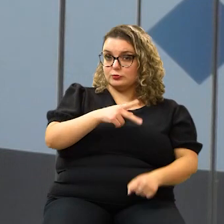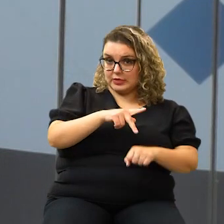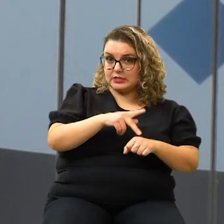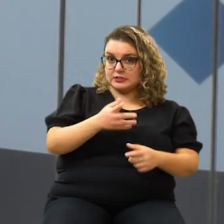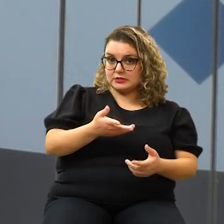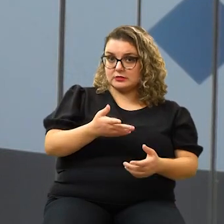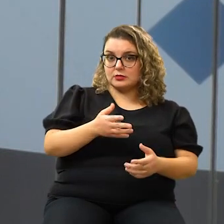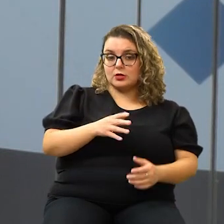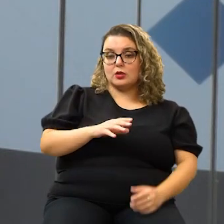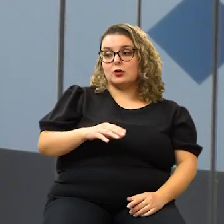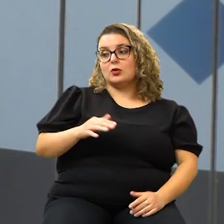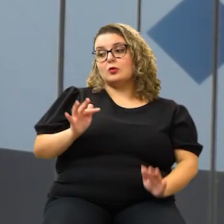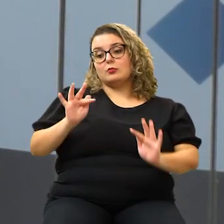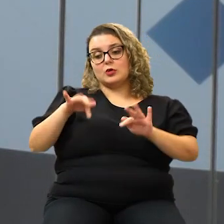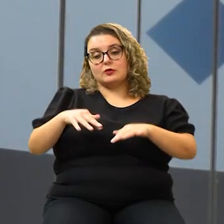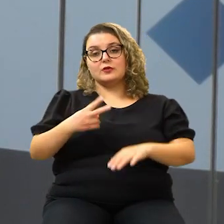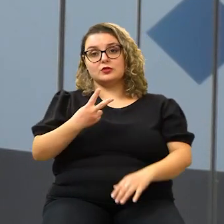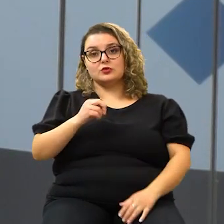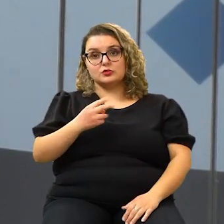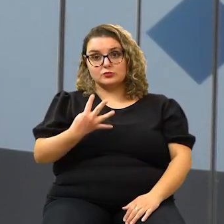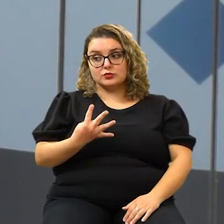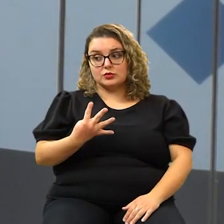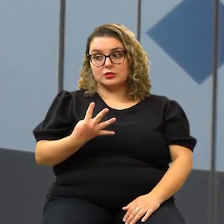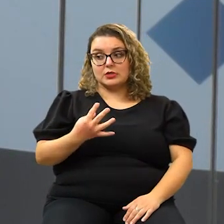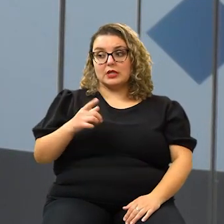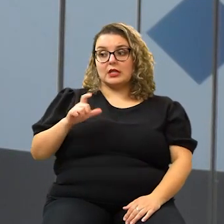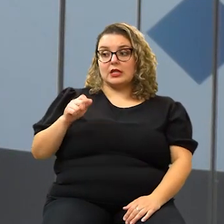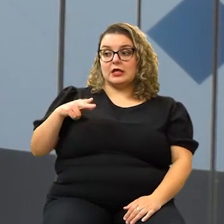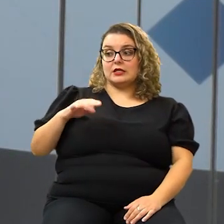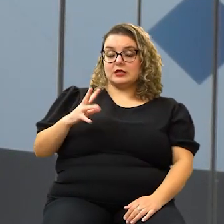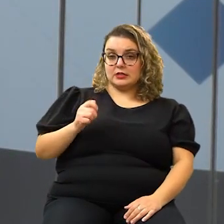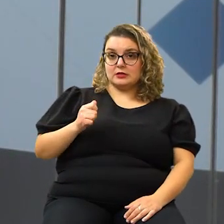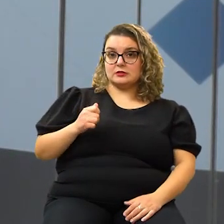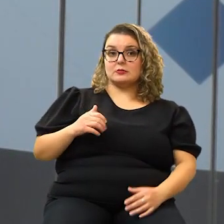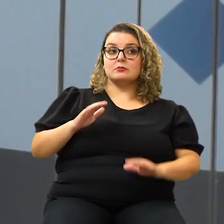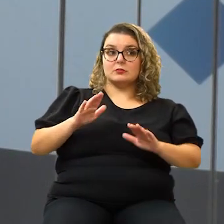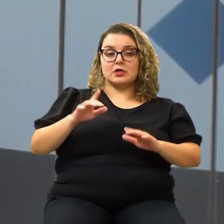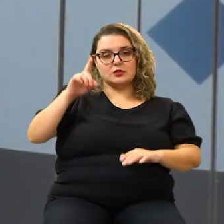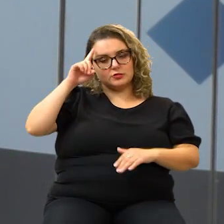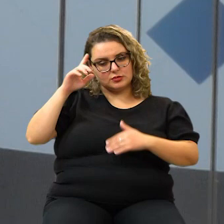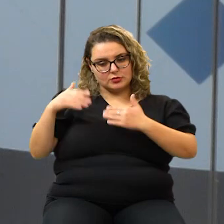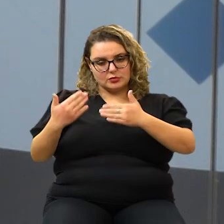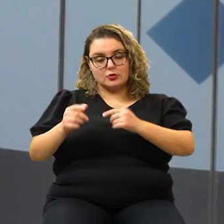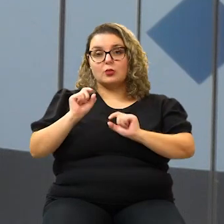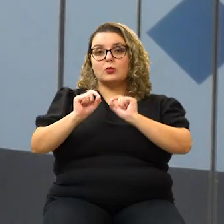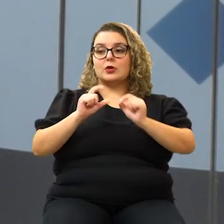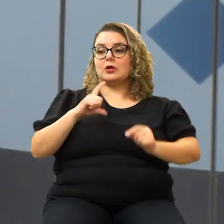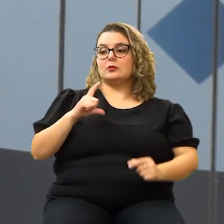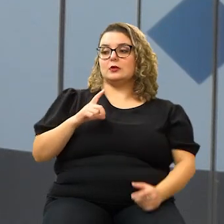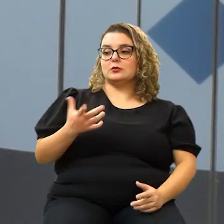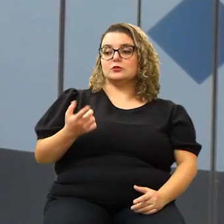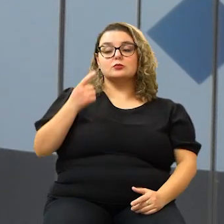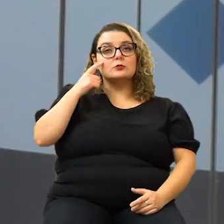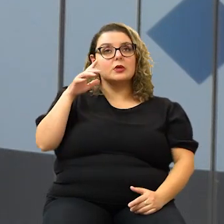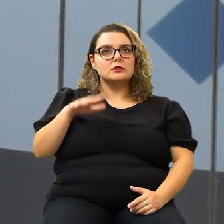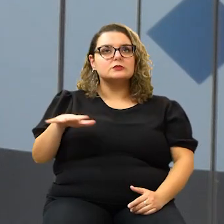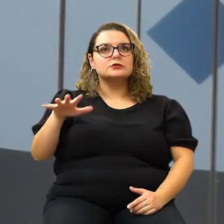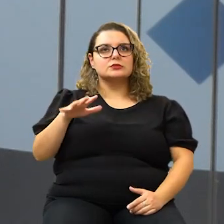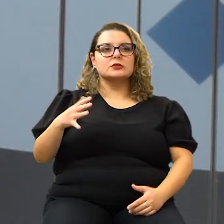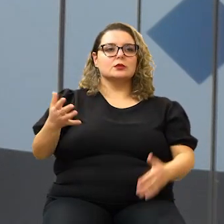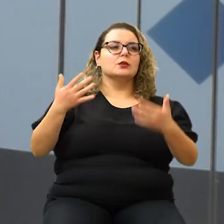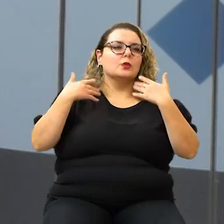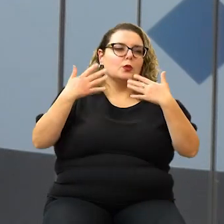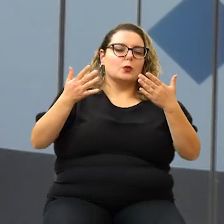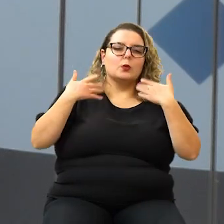passar para o final de 2024 para uma condição de Laninha. Mas, nos próximos dias, o que nós temos? De forma geral, nós temos